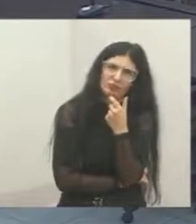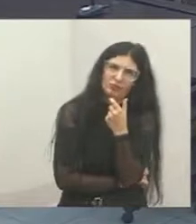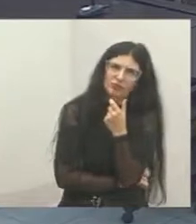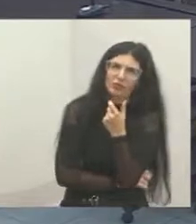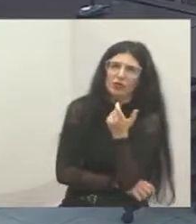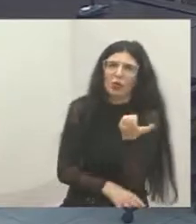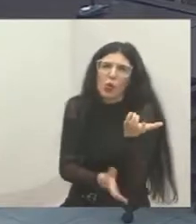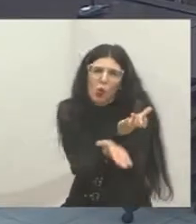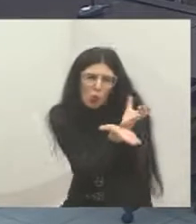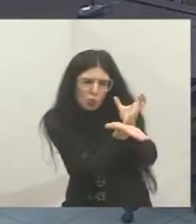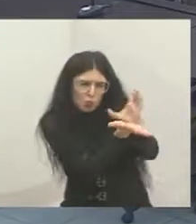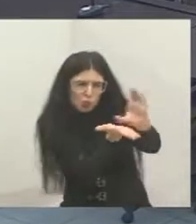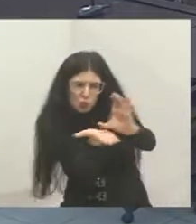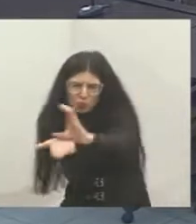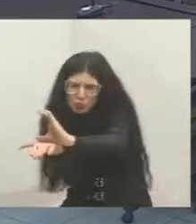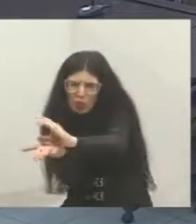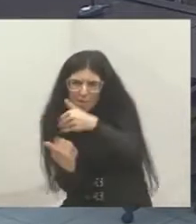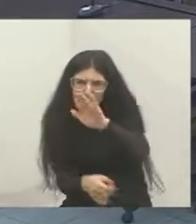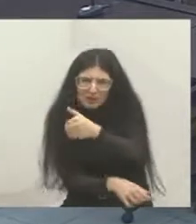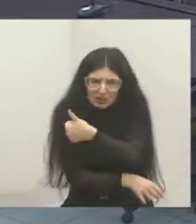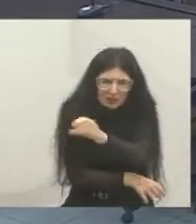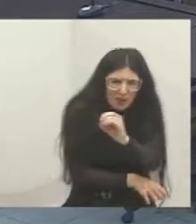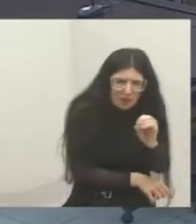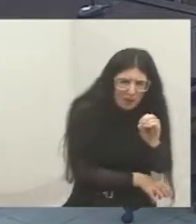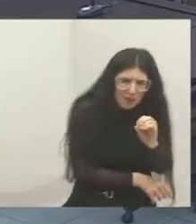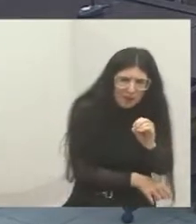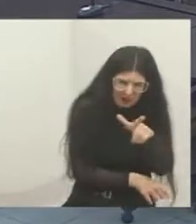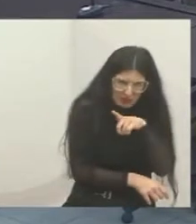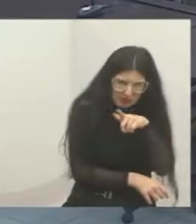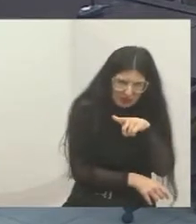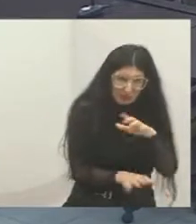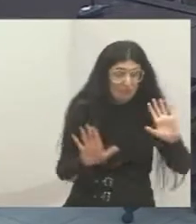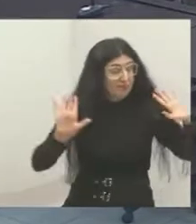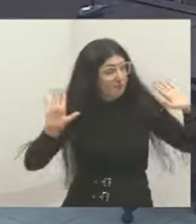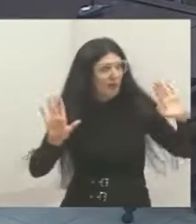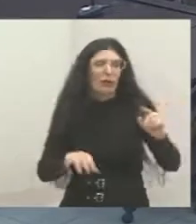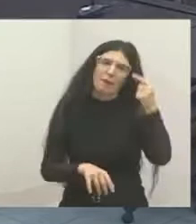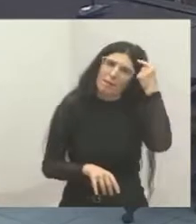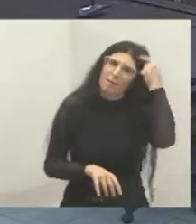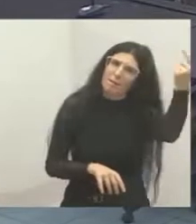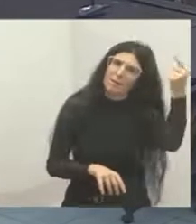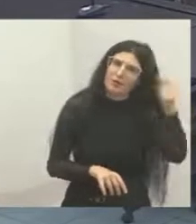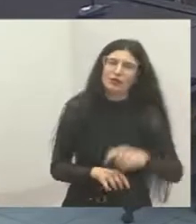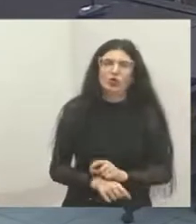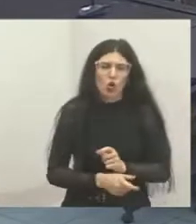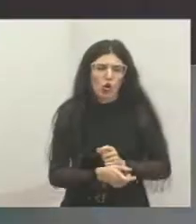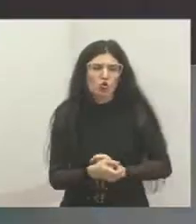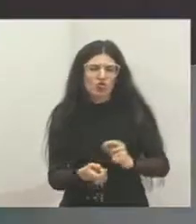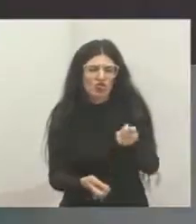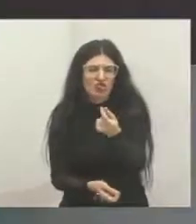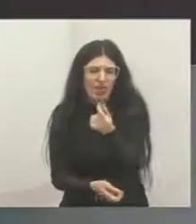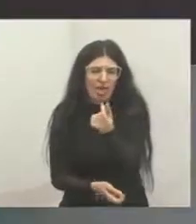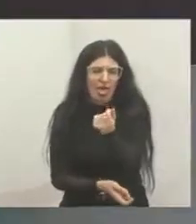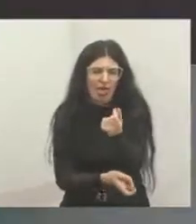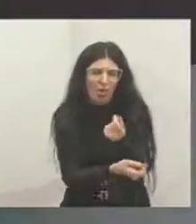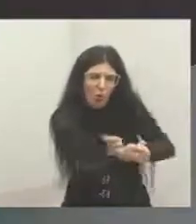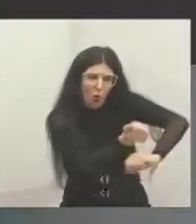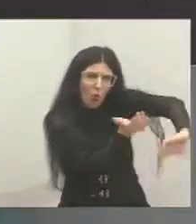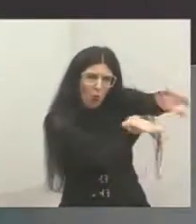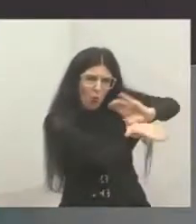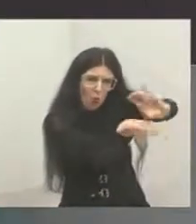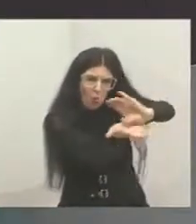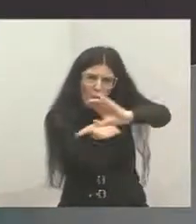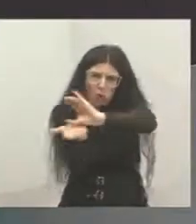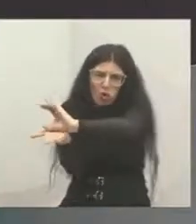e pouco, né? E aí eu penso, se tem um capital de giro 100 e pouco, e boa parte ficou